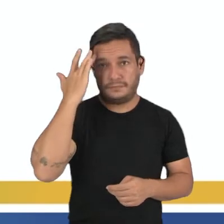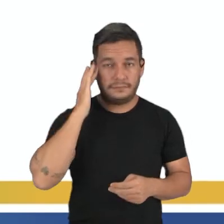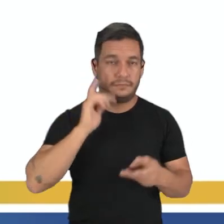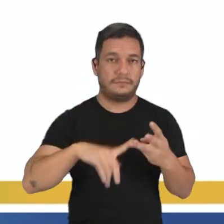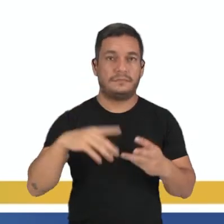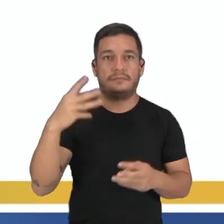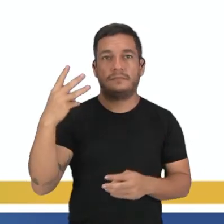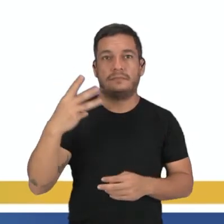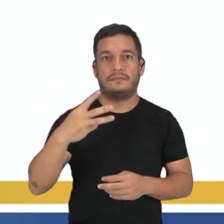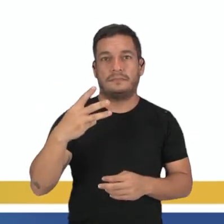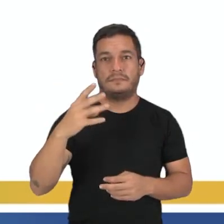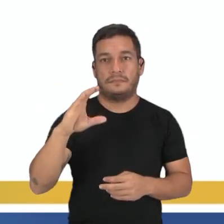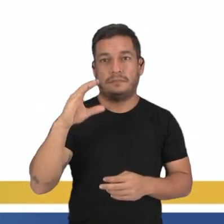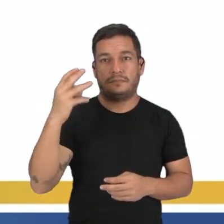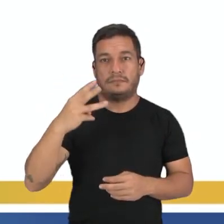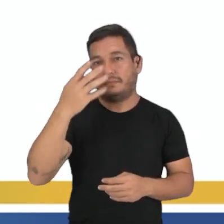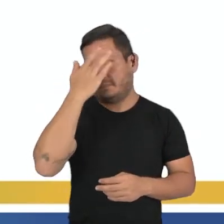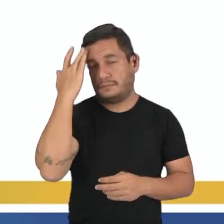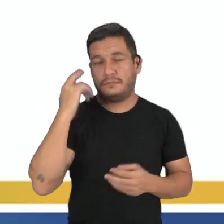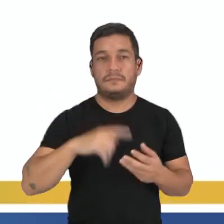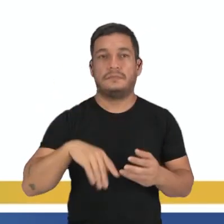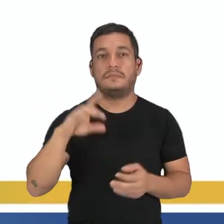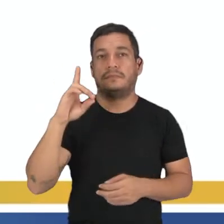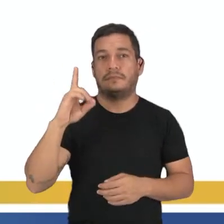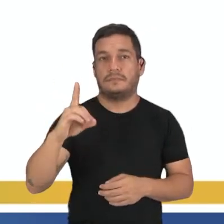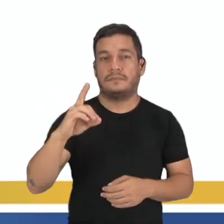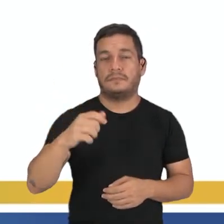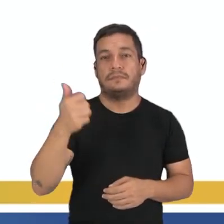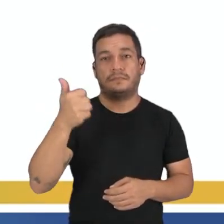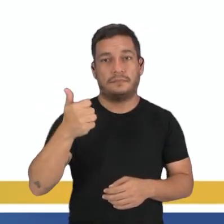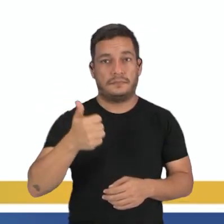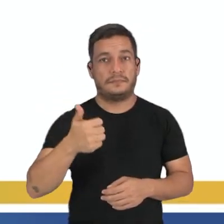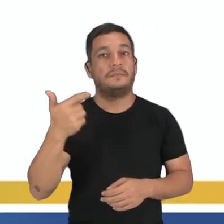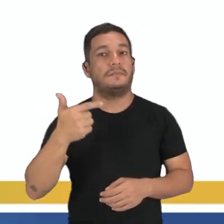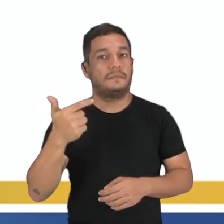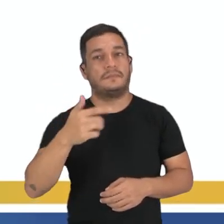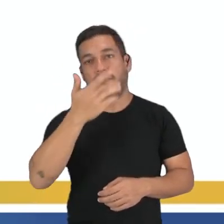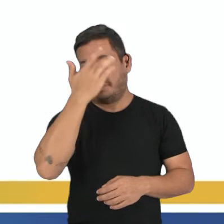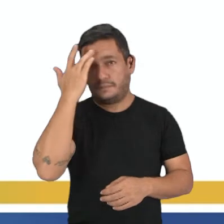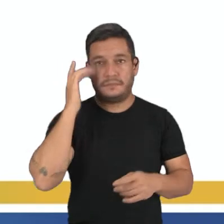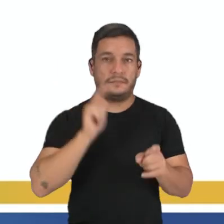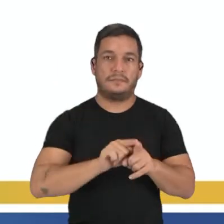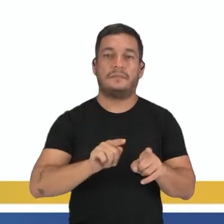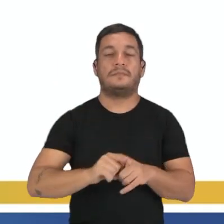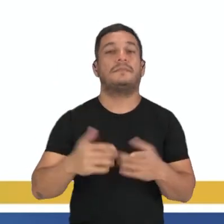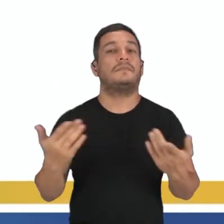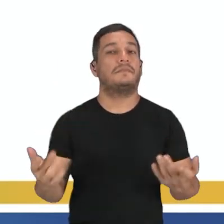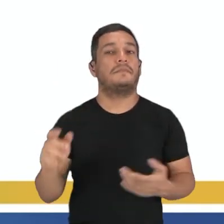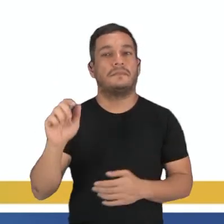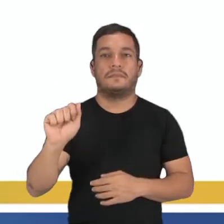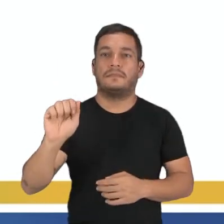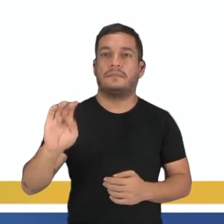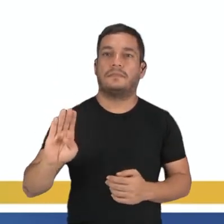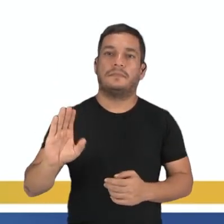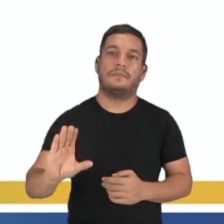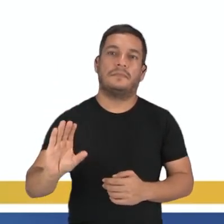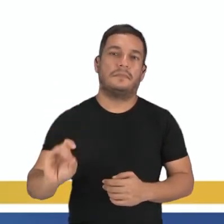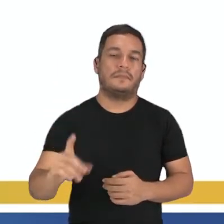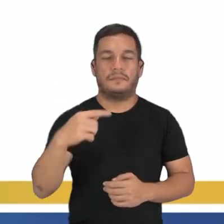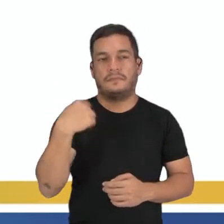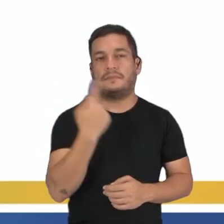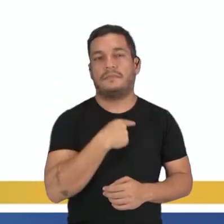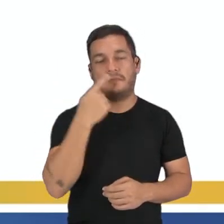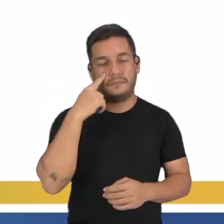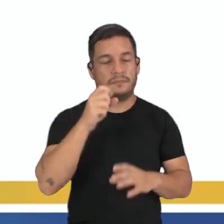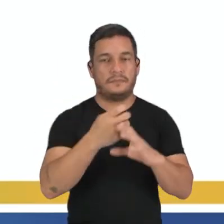segundo a pessoa se terceira pessoa ou de primeiro e segundo a pessoa nós vimos essa